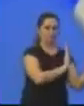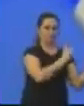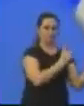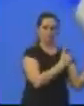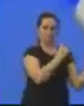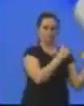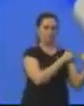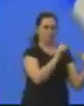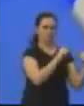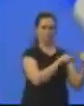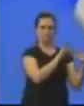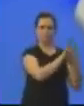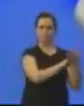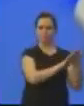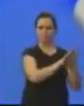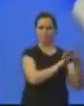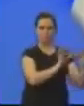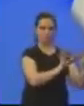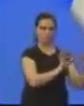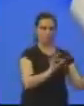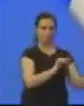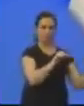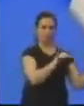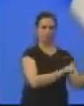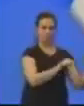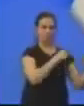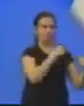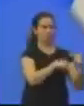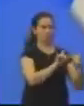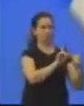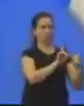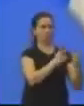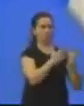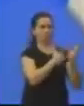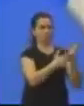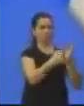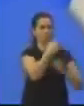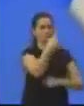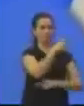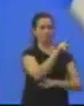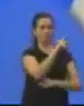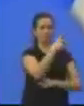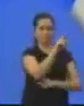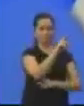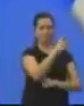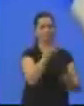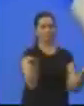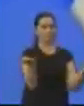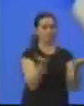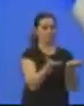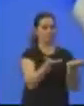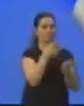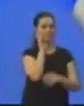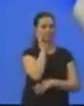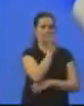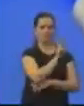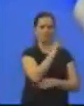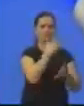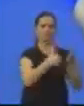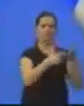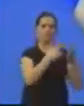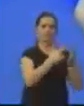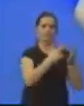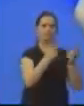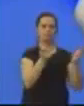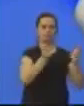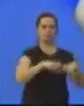não faz parte dessa reta lá de baixo. Então, o meu desenho ficou desse jeito. Agora, eu vou olhar para o desenho. Pode ser